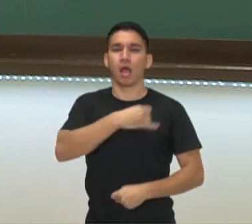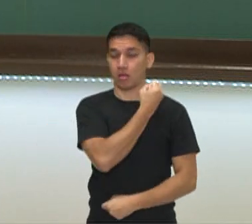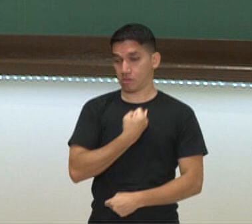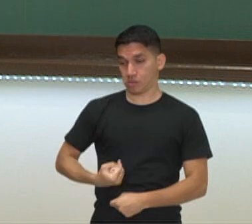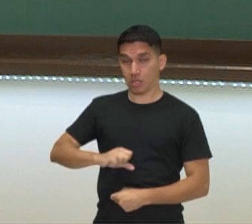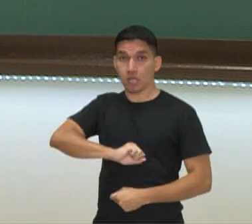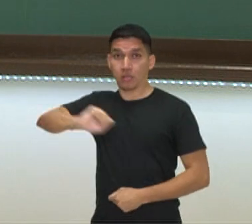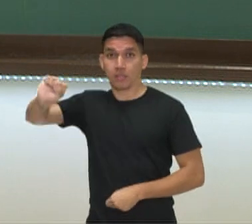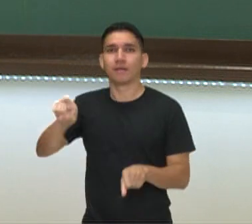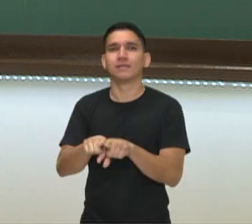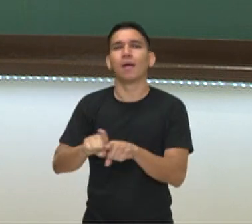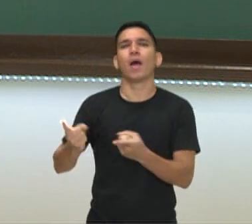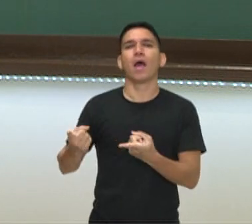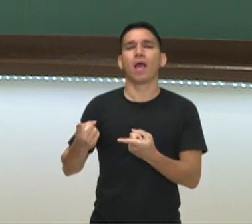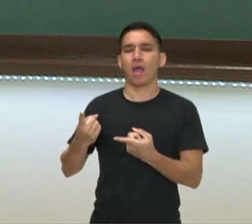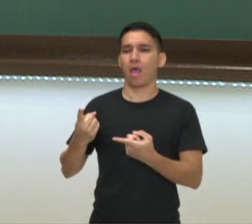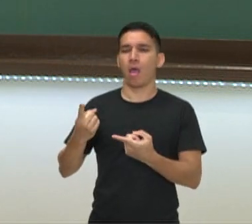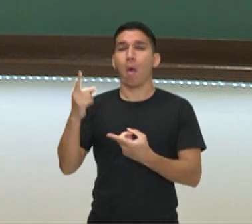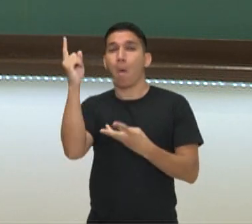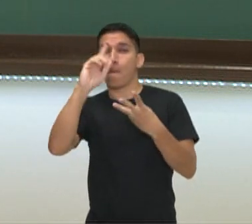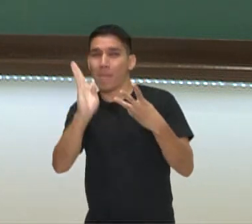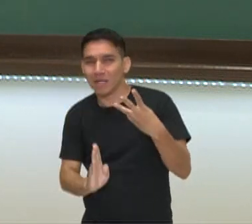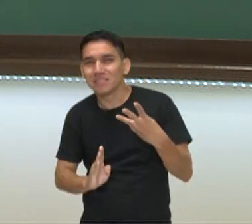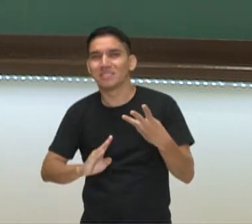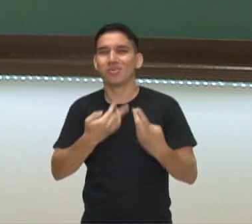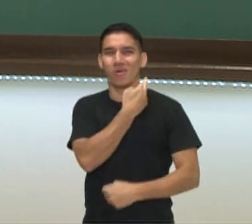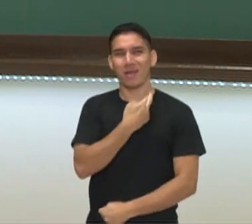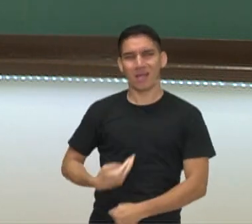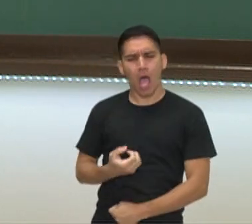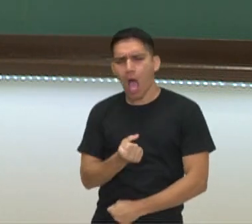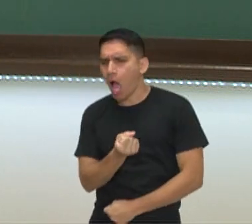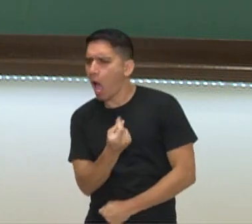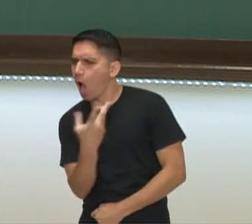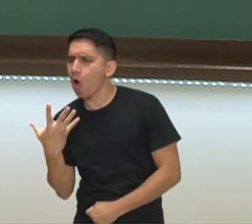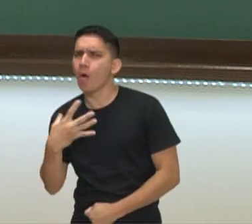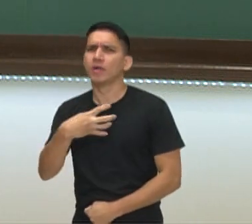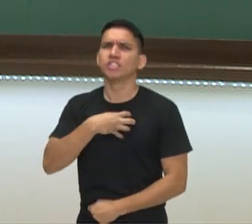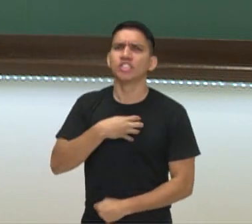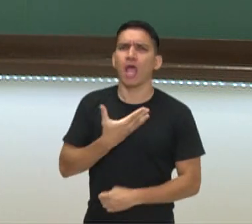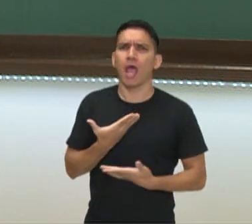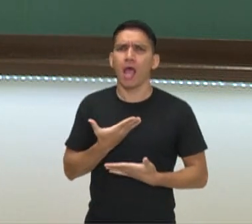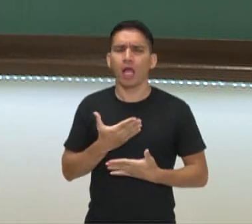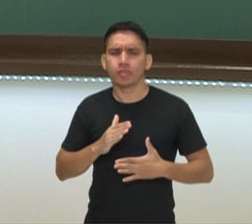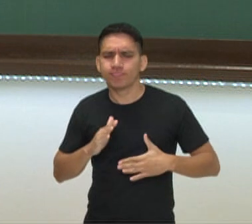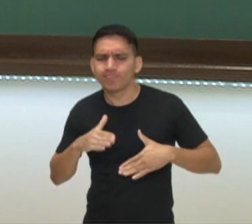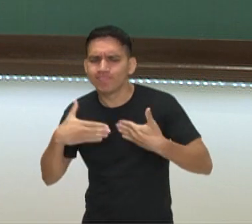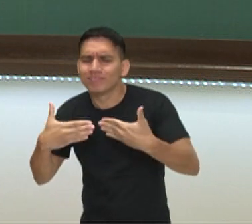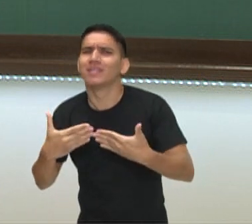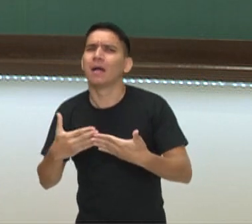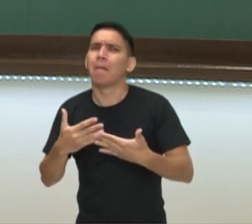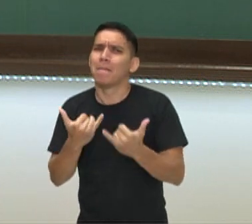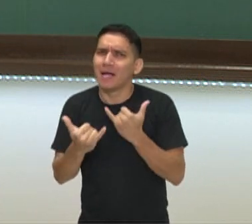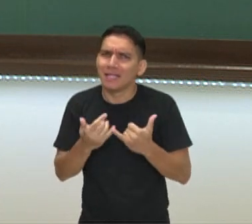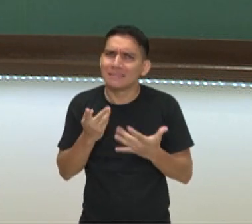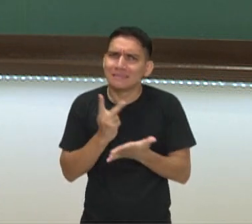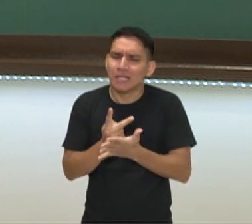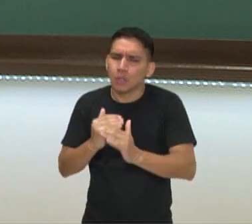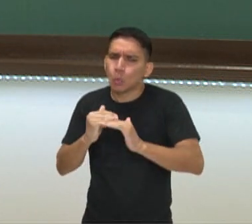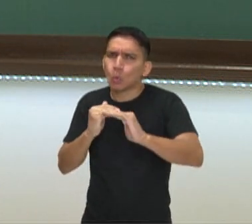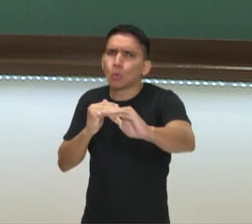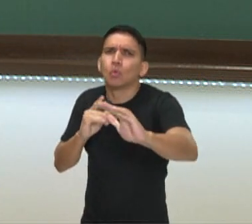Brasil República, algumas práticas parecem, né, que foram, né, constantes, né?